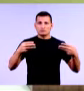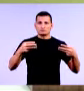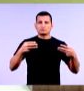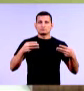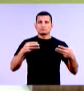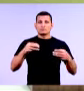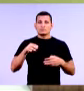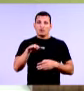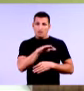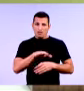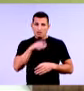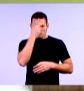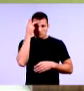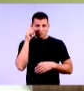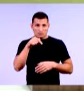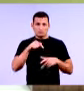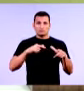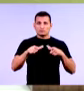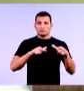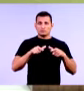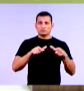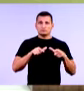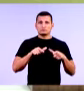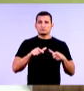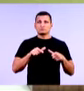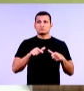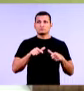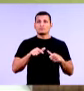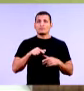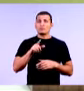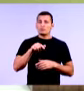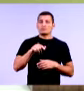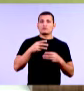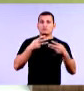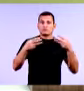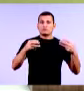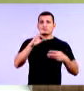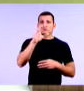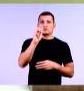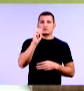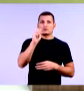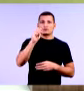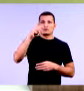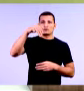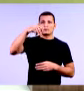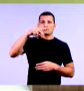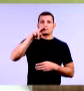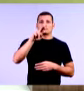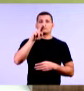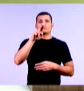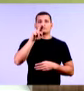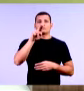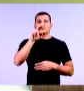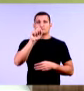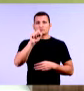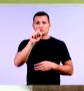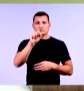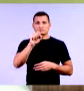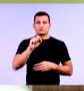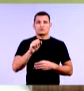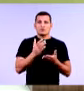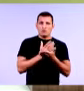de trabalho. Então, nesse sentido, nós conformamos uma rede de campus, ou seja, alguns prédios relativamente